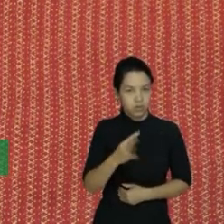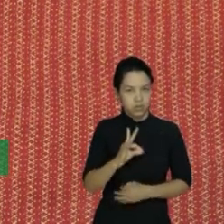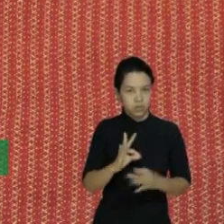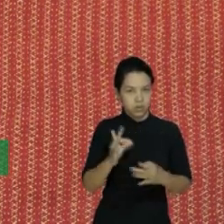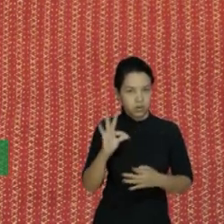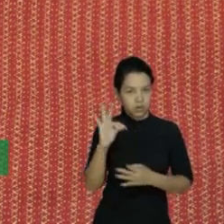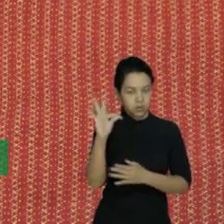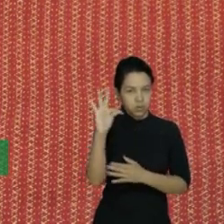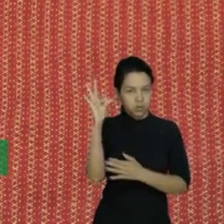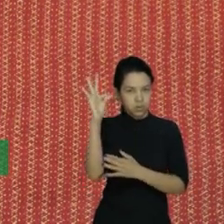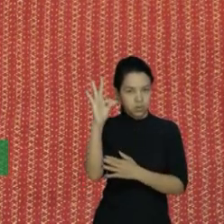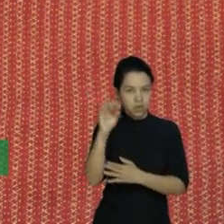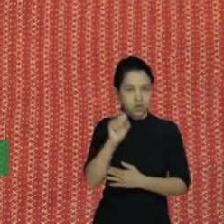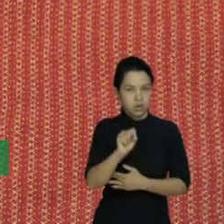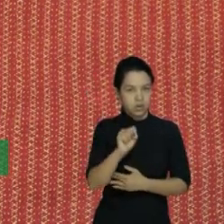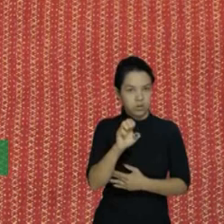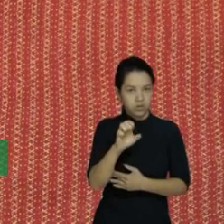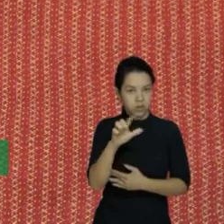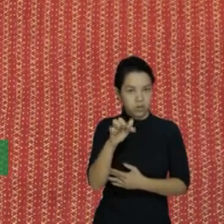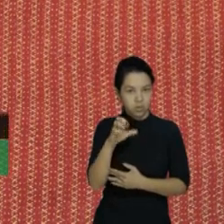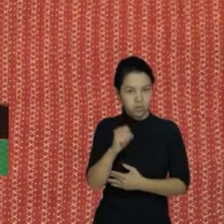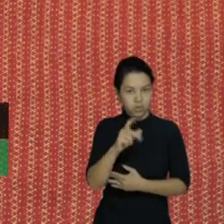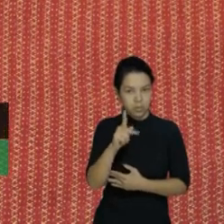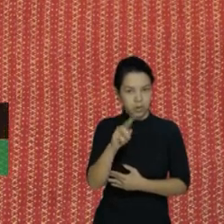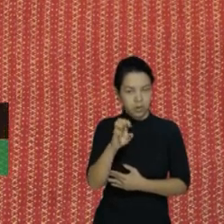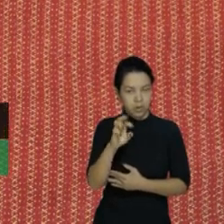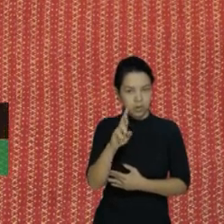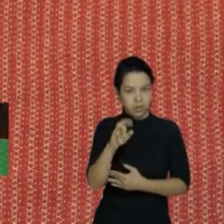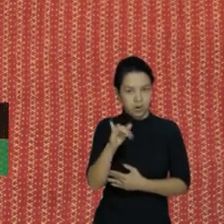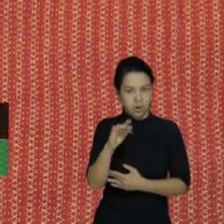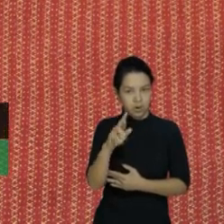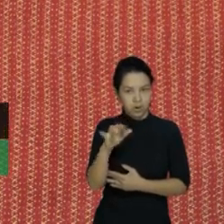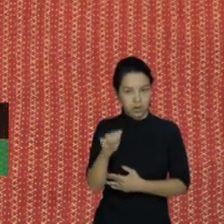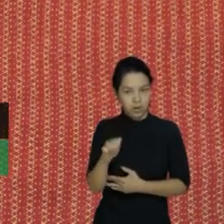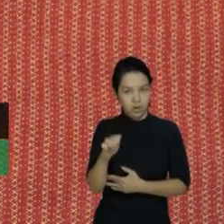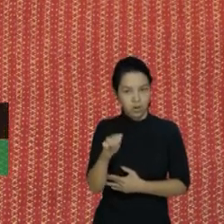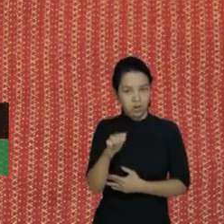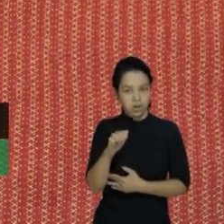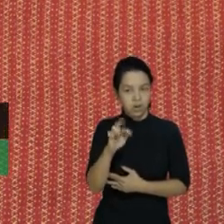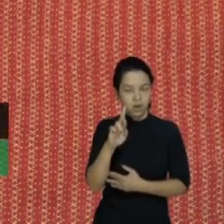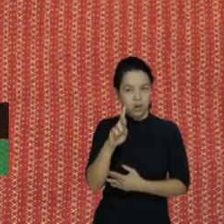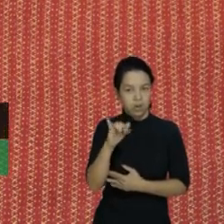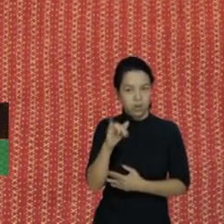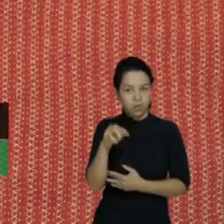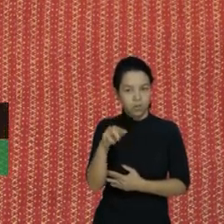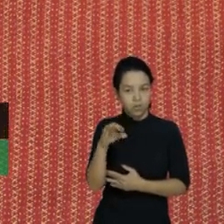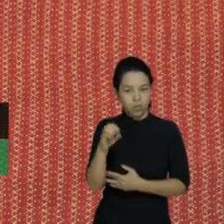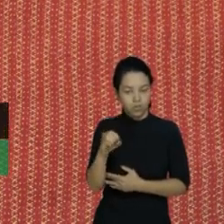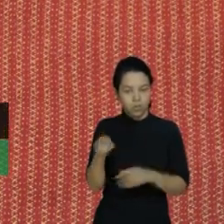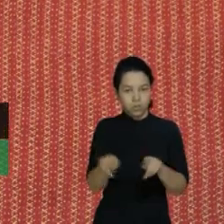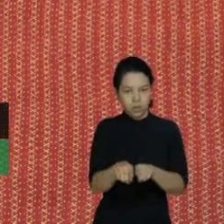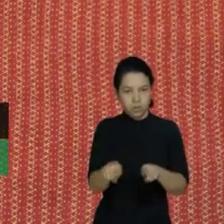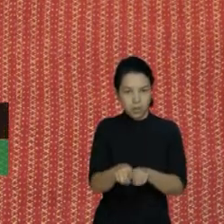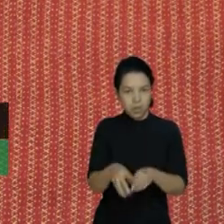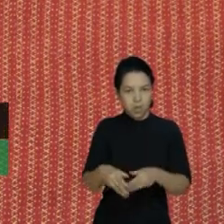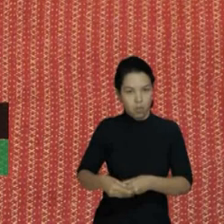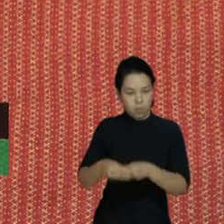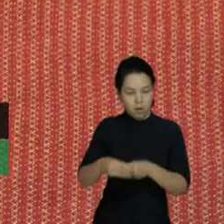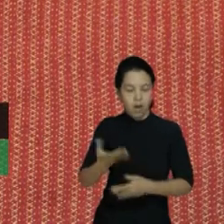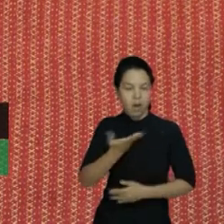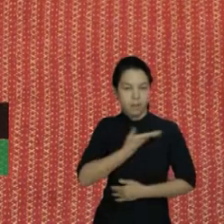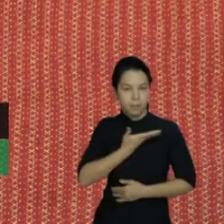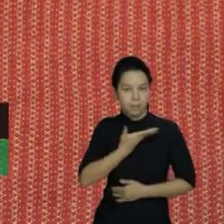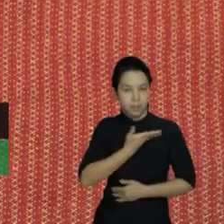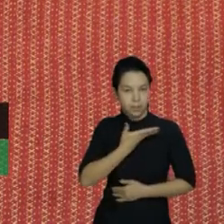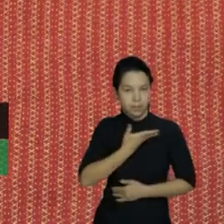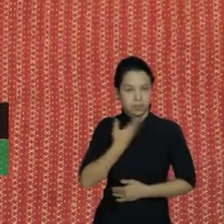senhor Celso Pereira Raimundo, e cumprimentar também aqui o nosso querido amigo e deputado